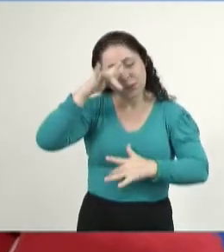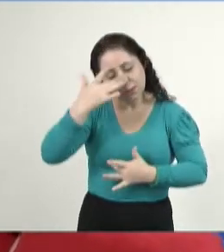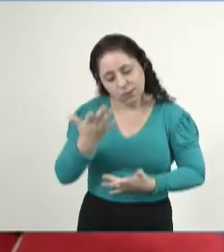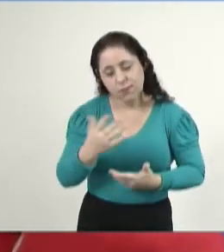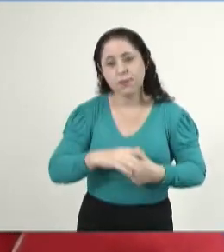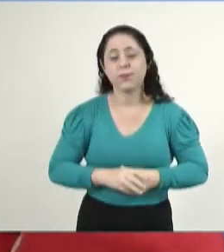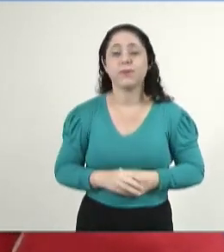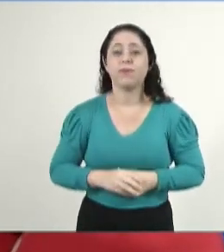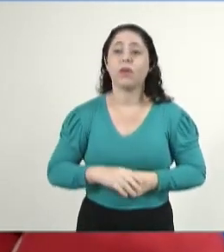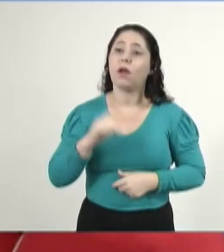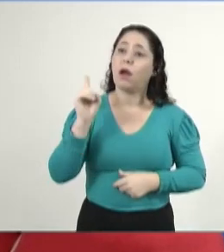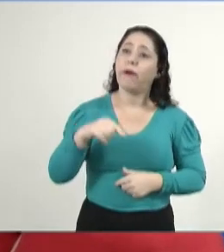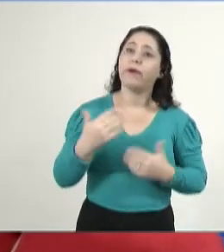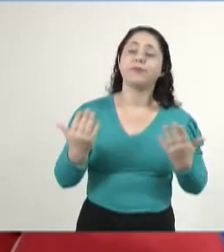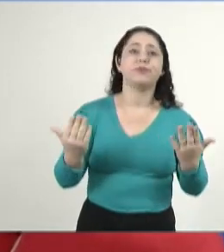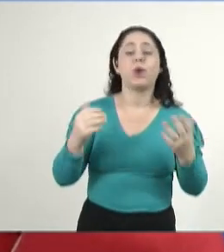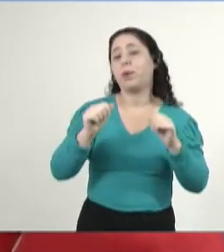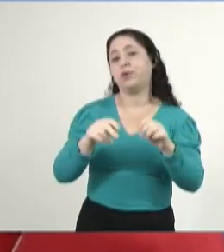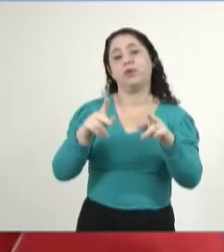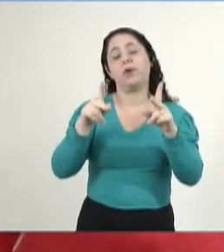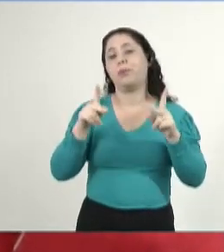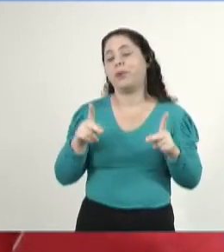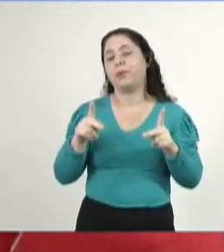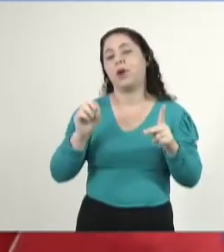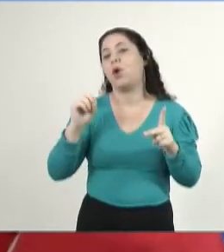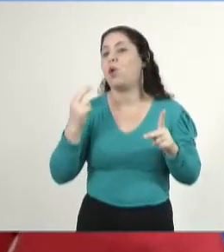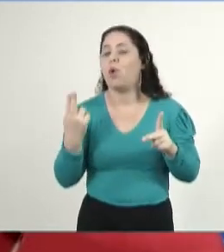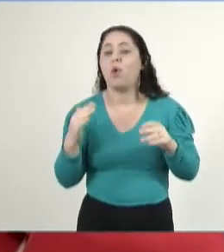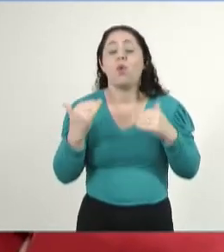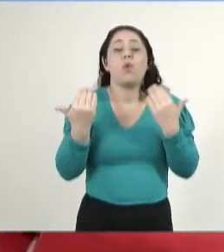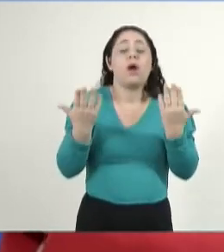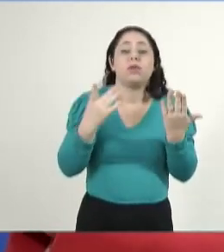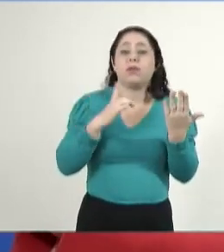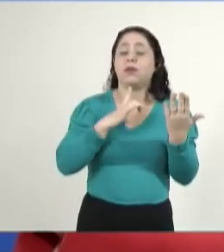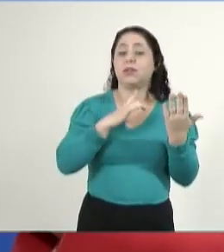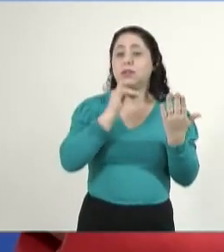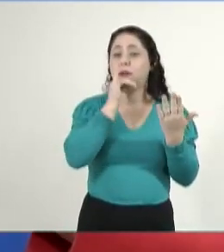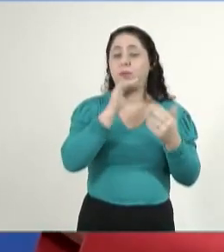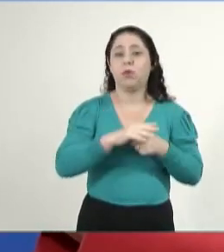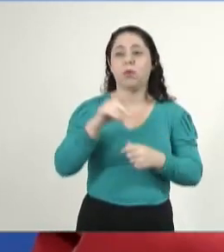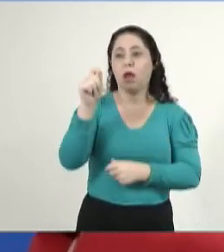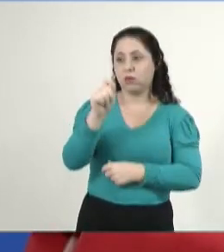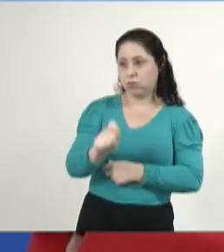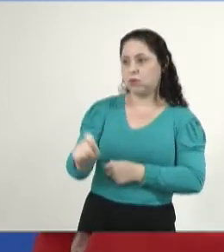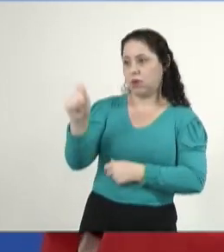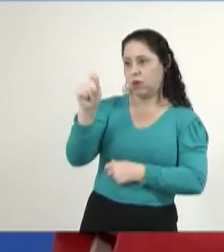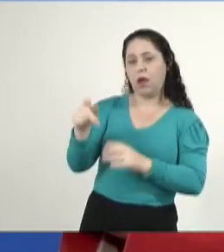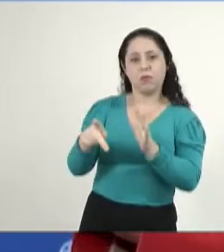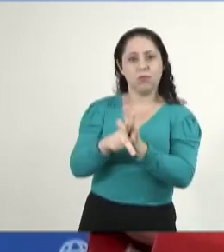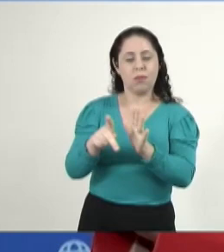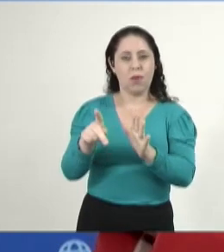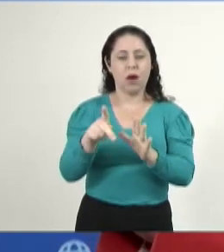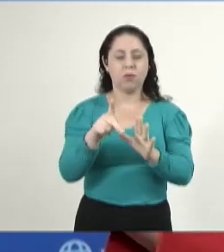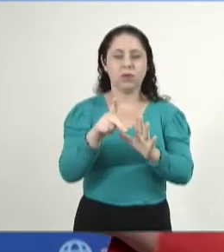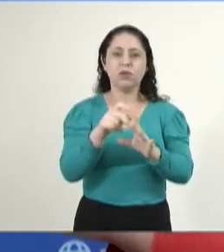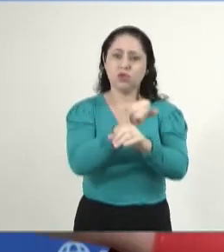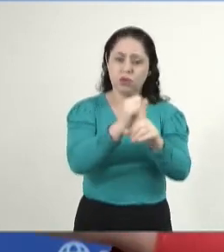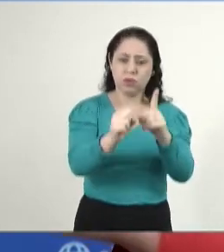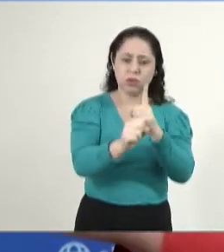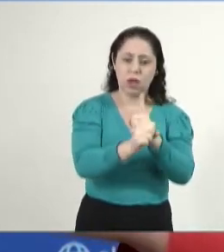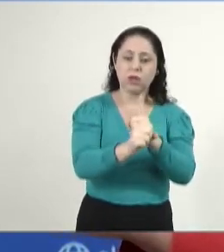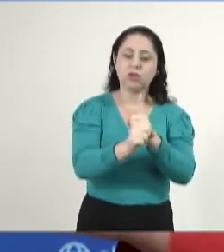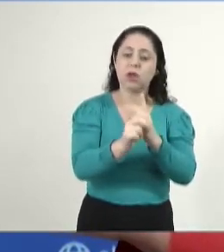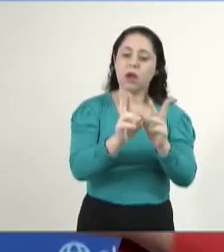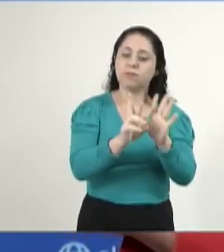homenageado, seja através de uma audiência pública ou quando nós temos uma associação da sociedade civil organizada